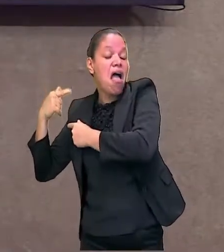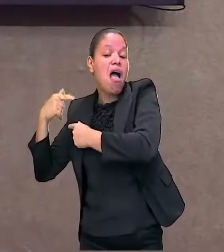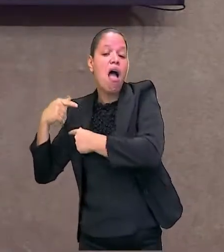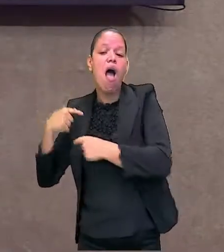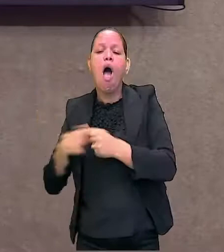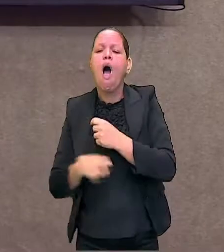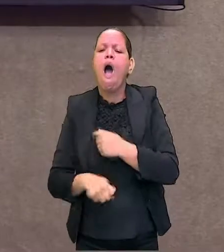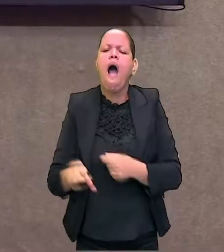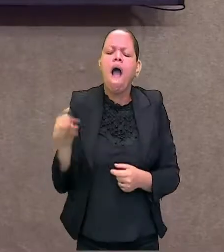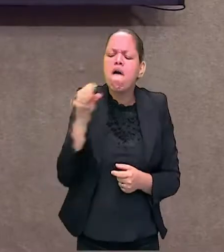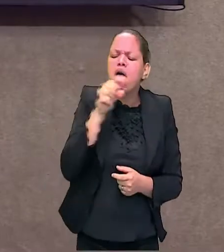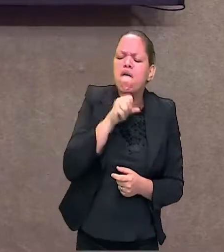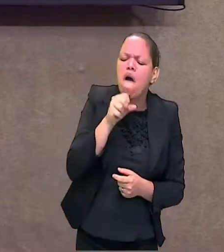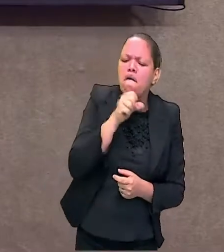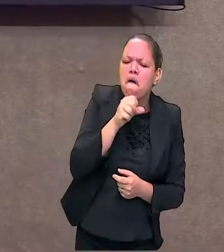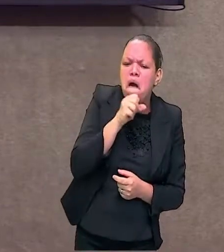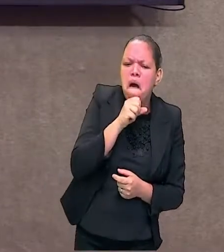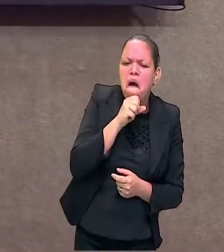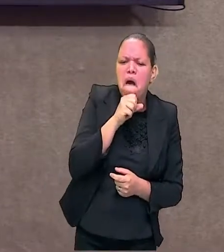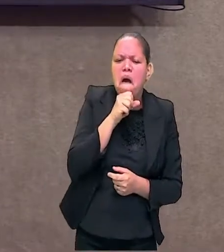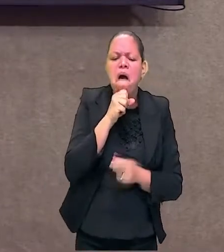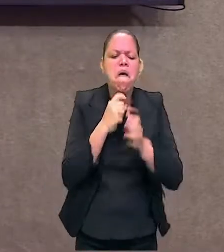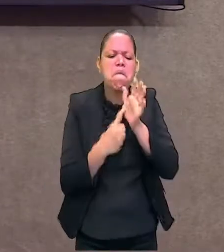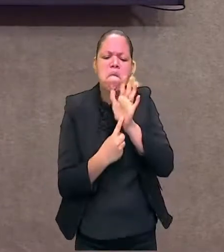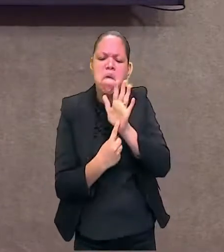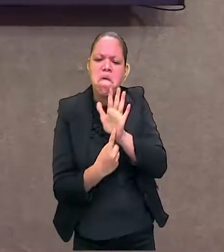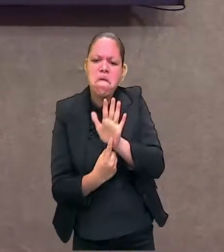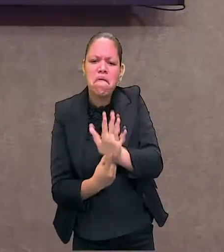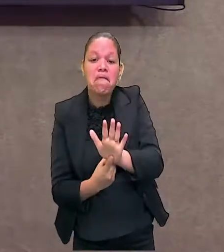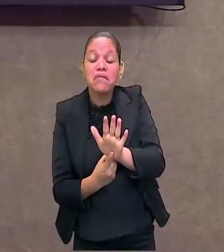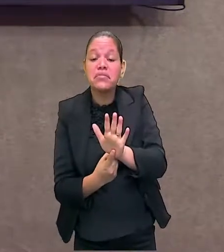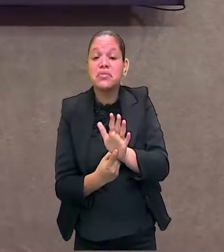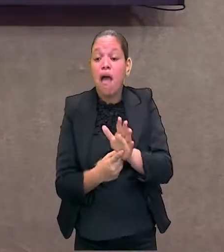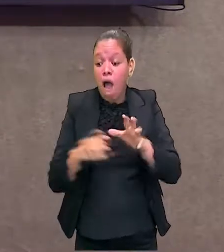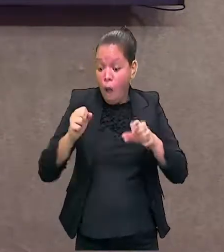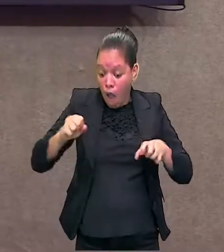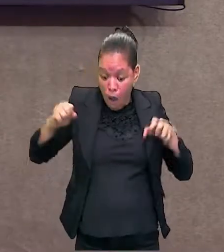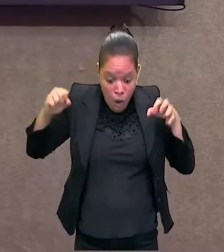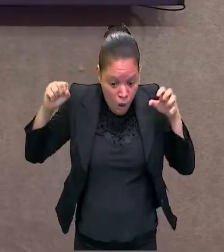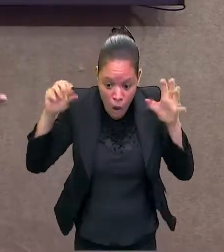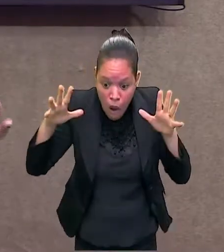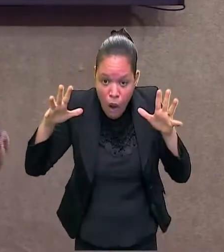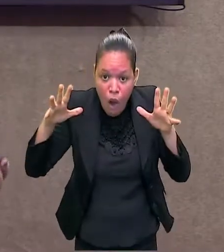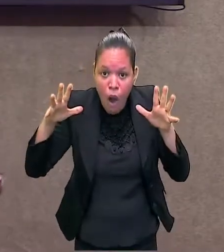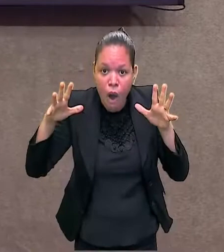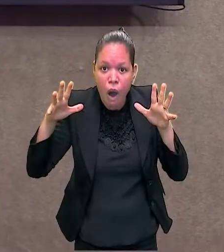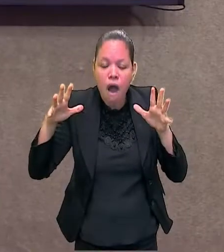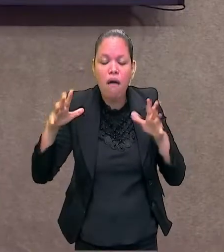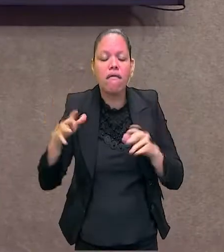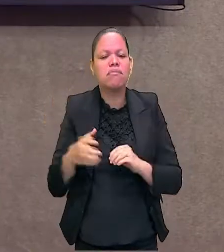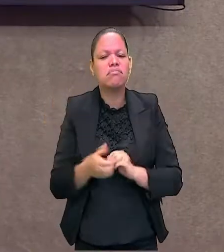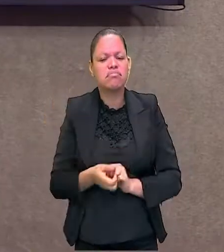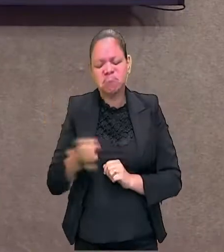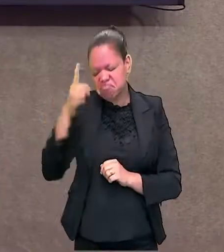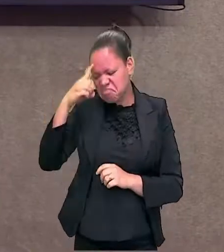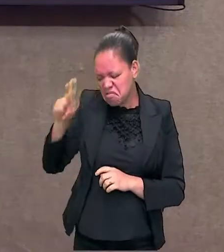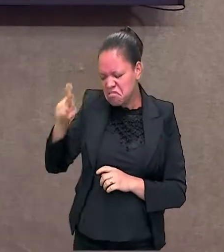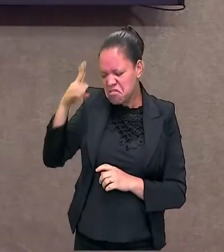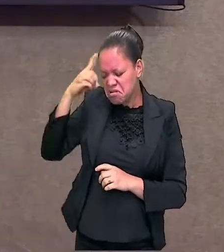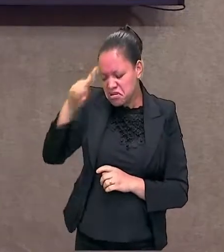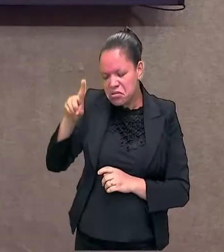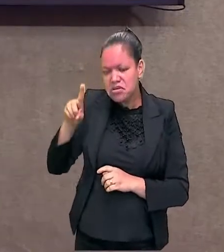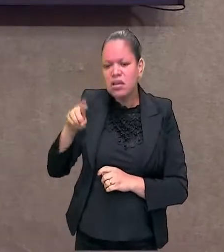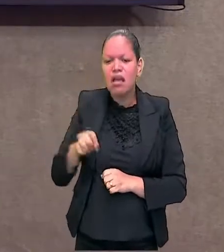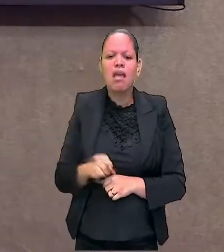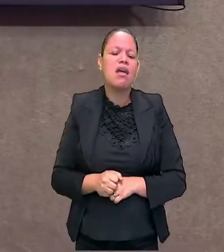contou que a assombração aparecia lá naquela esquina, quando ela passava lá todos os dias. E